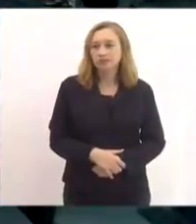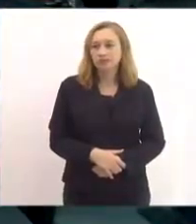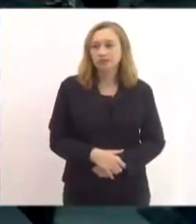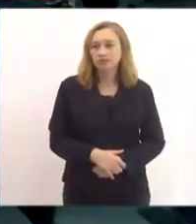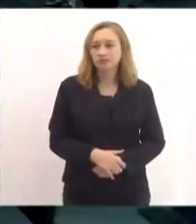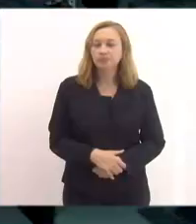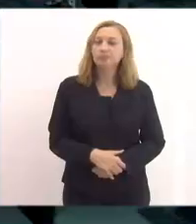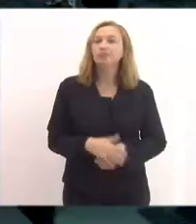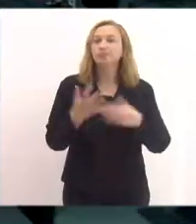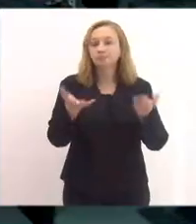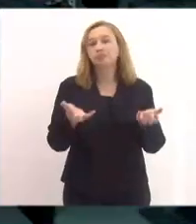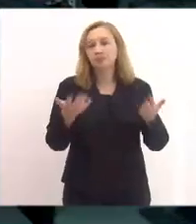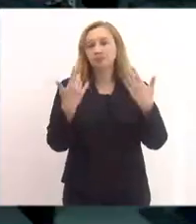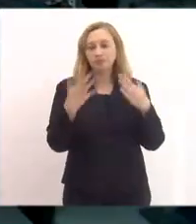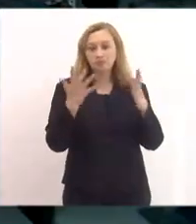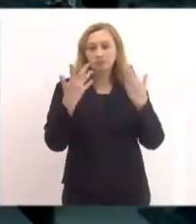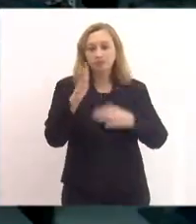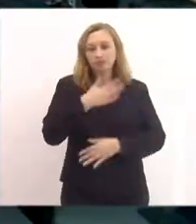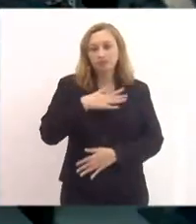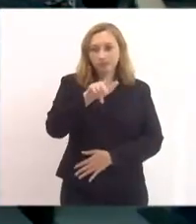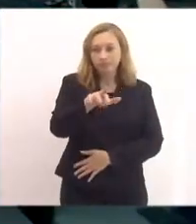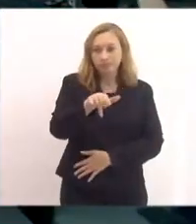quero te parabenizar, meu irmão.